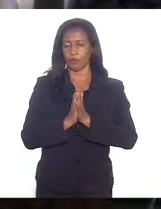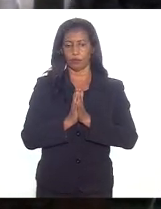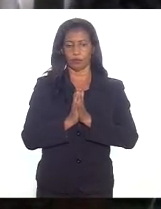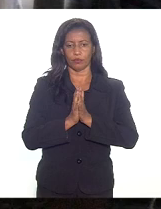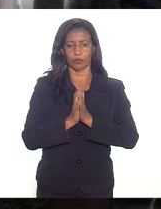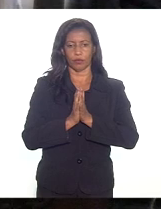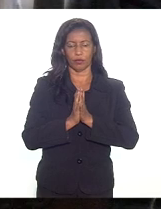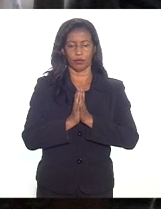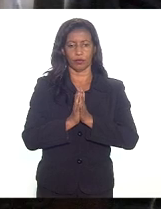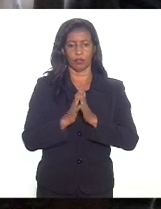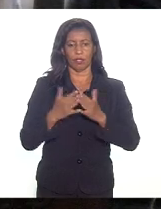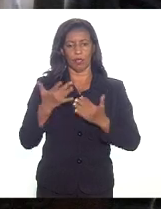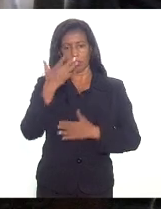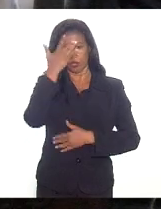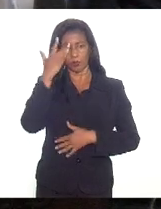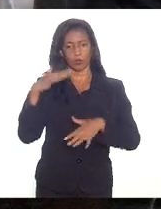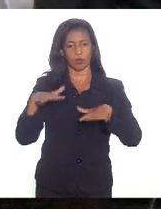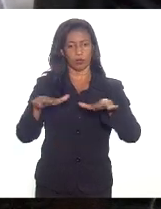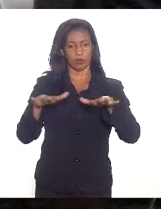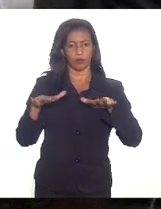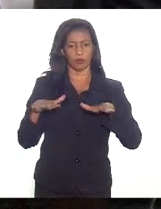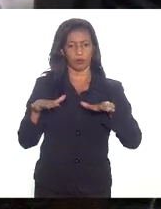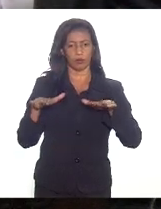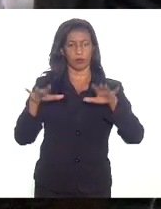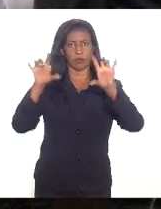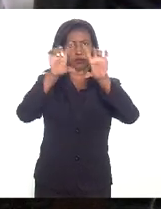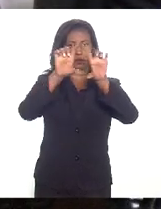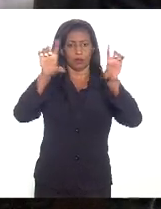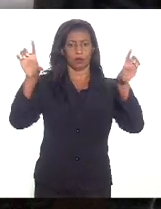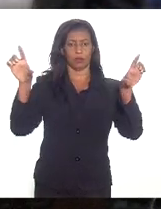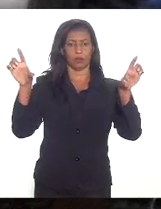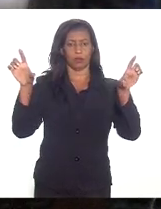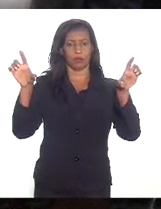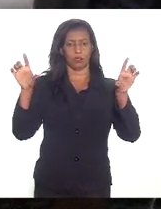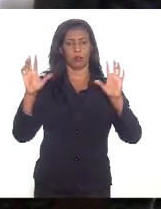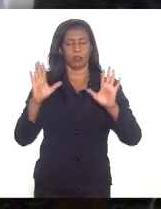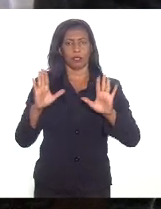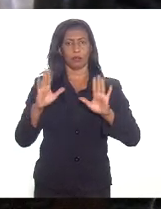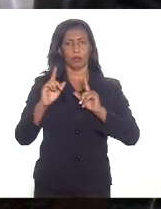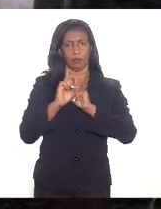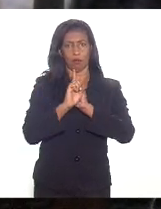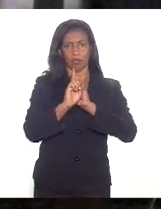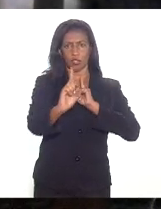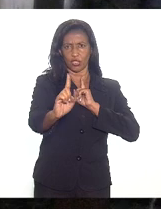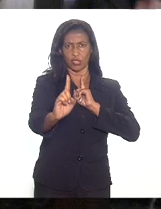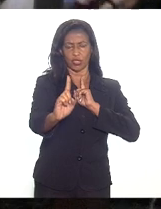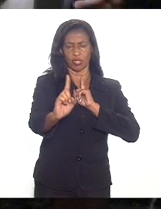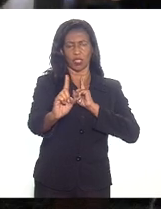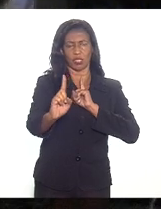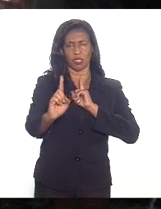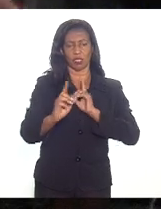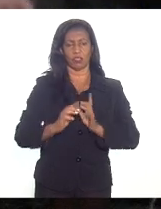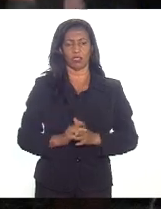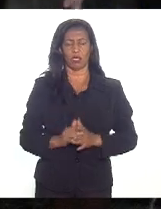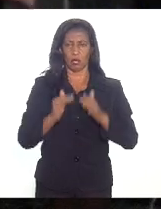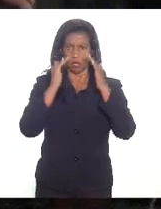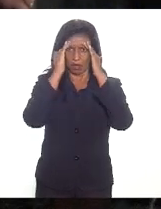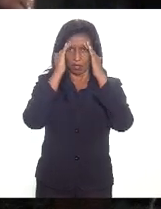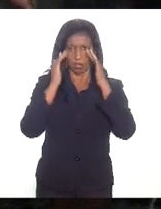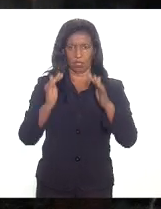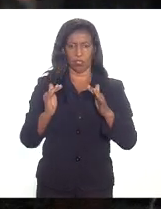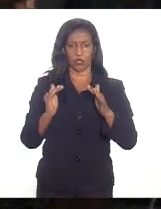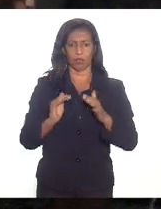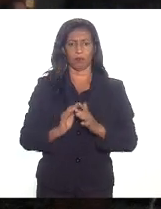para as pessoas que estão presentes nas galerias, para que a gente possa manter uma distância considerável, respeitando aí